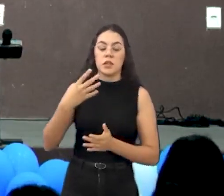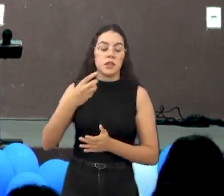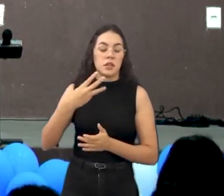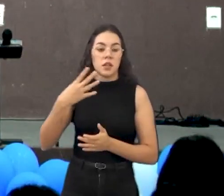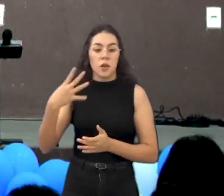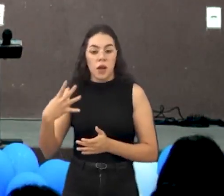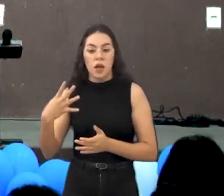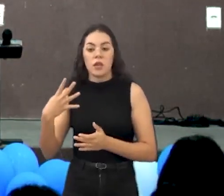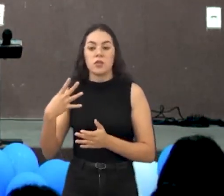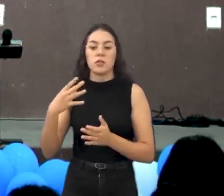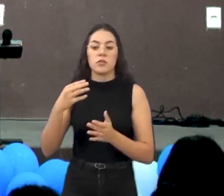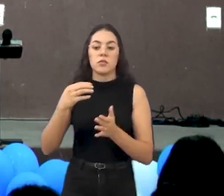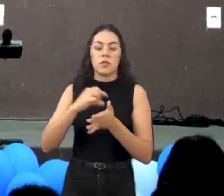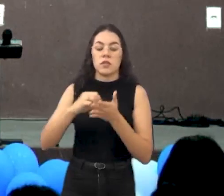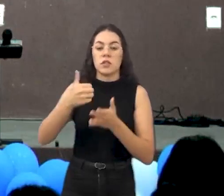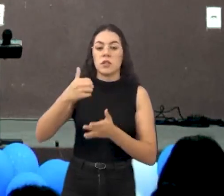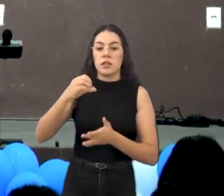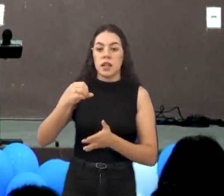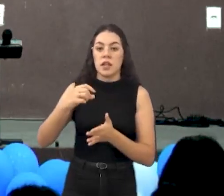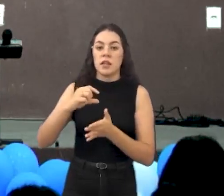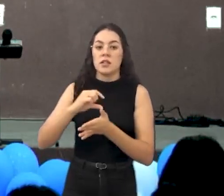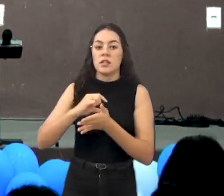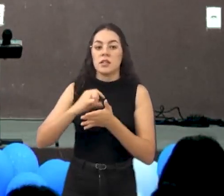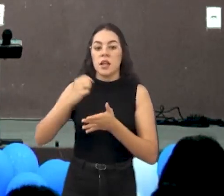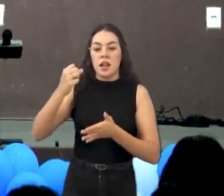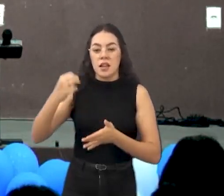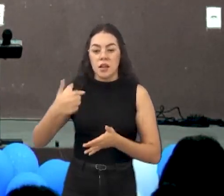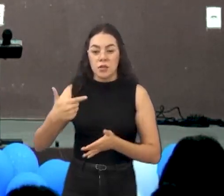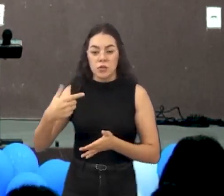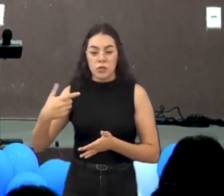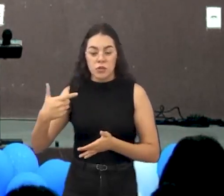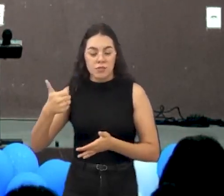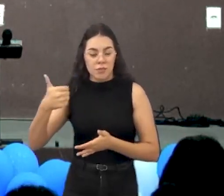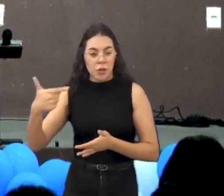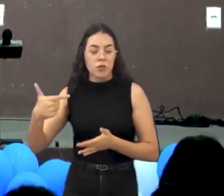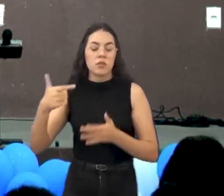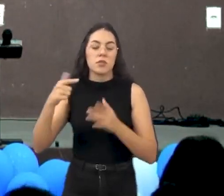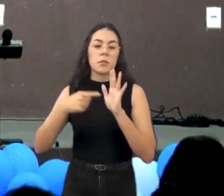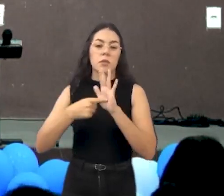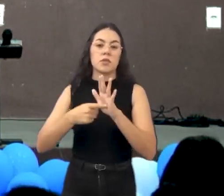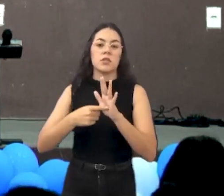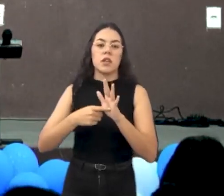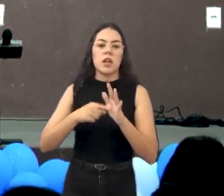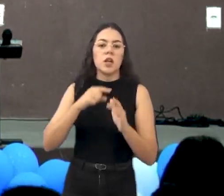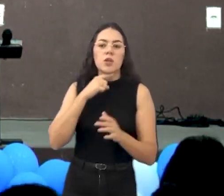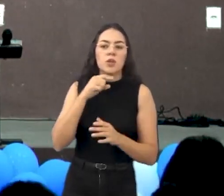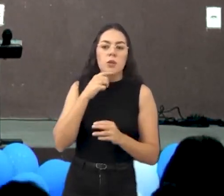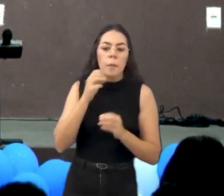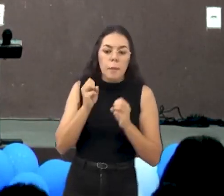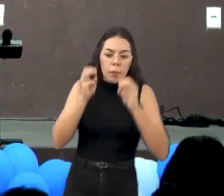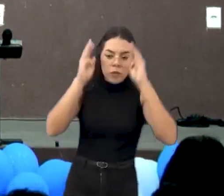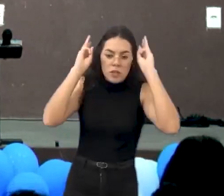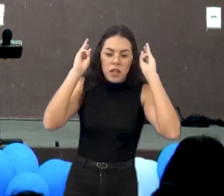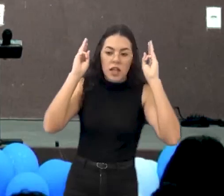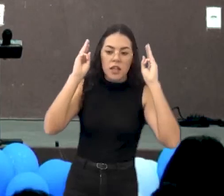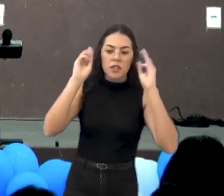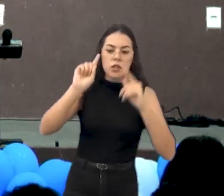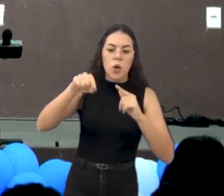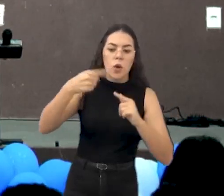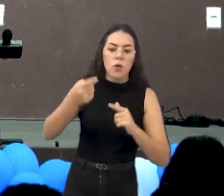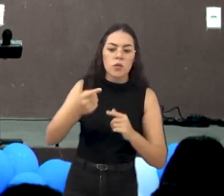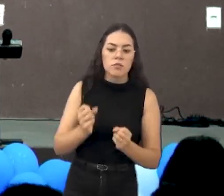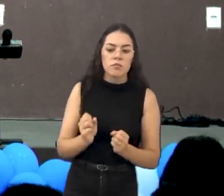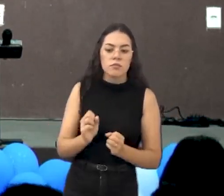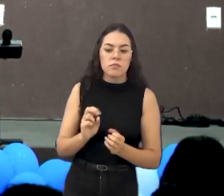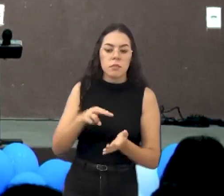12. E nunca mais se levantou em Israel profeta algum como Moisés, a quem o Senhor conhecera face a face,